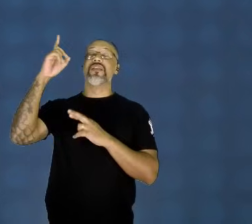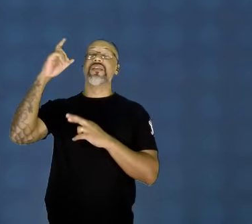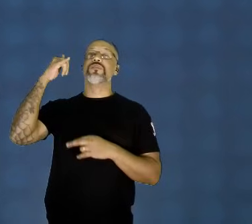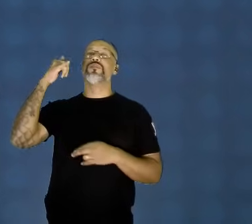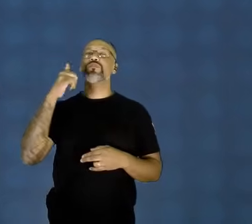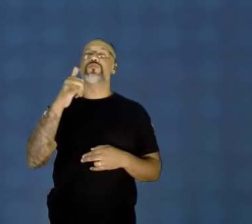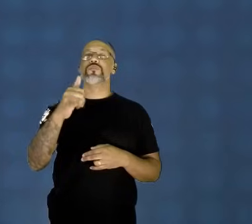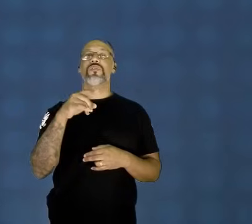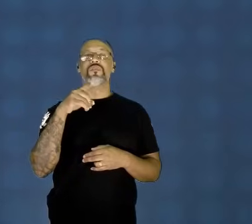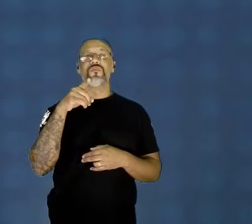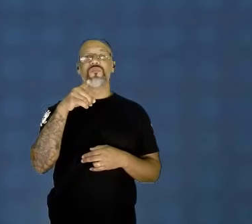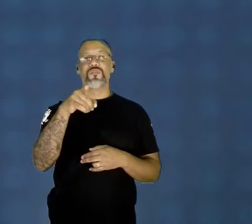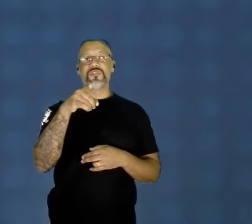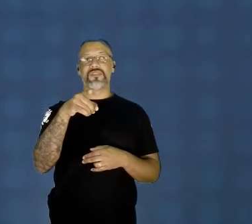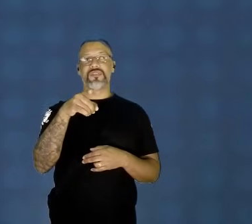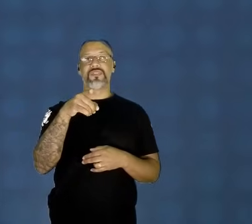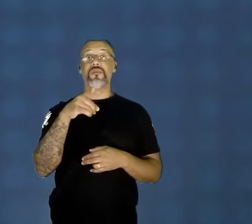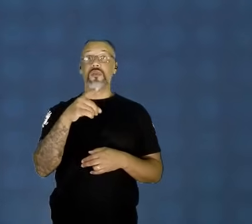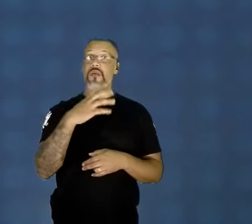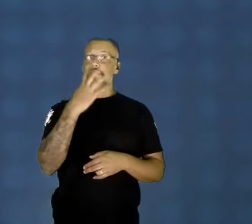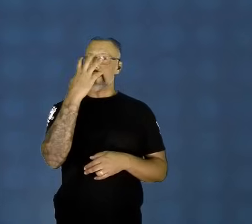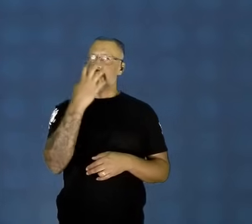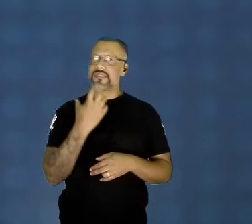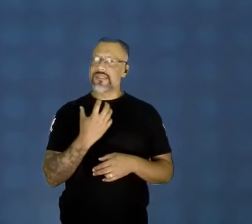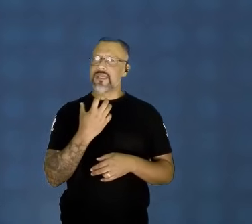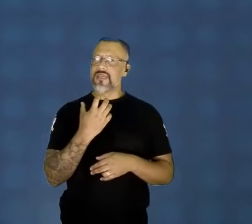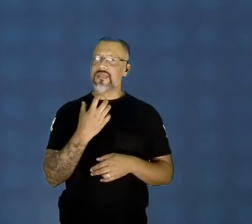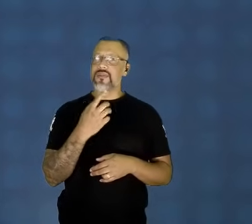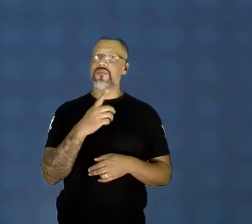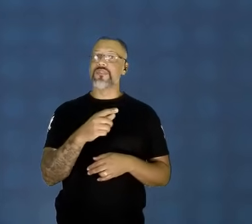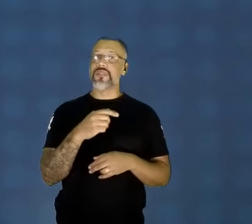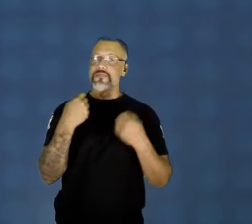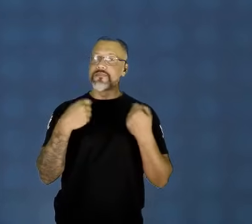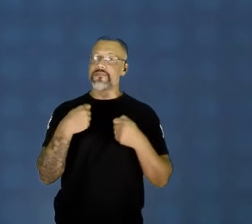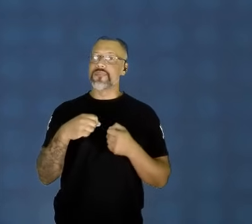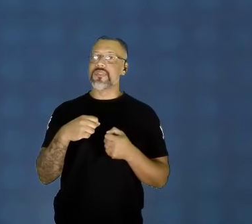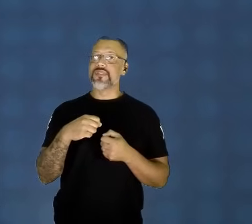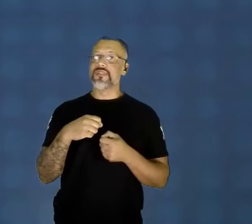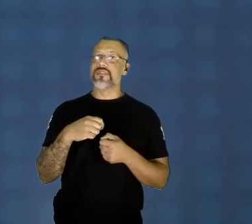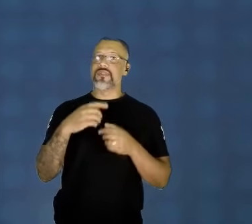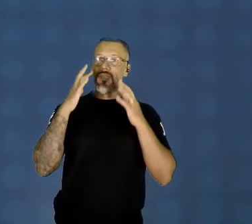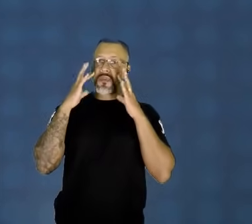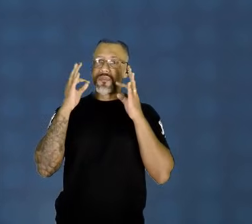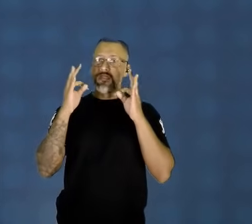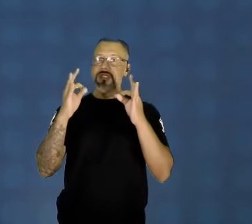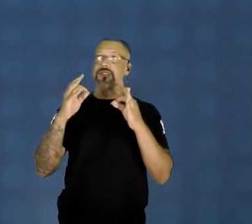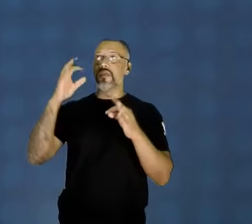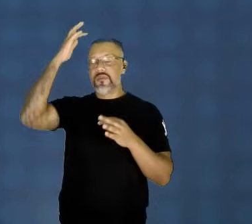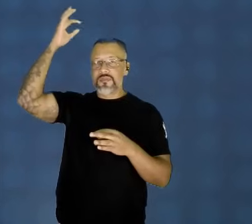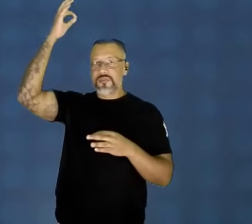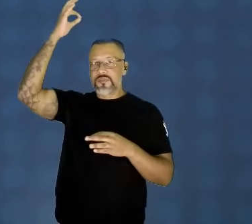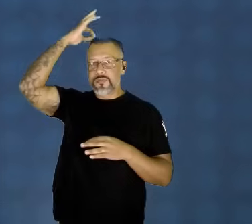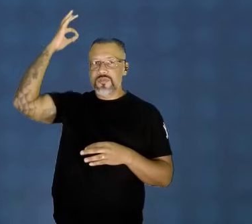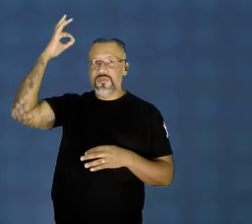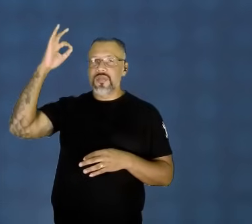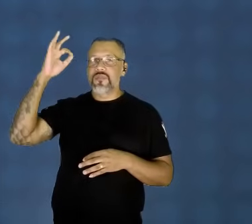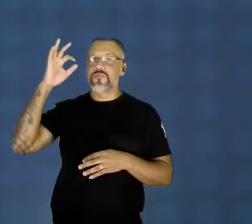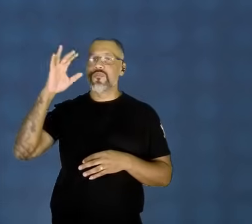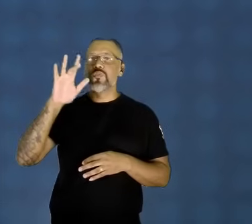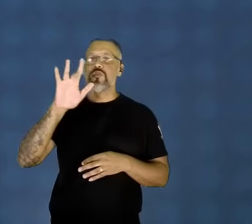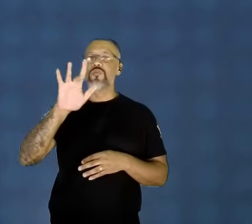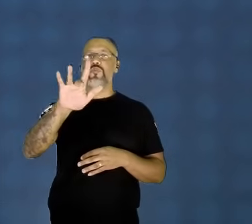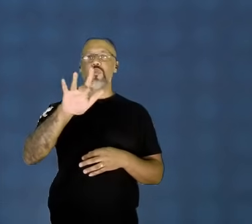você esteja. Leve a sério esse período e que a unção do Espírito Santo alcance o seu coração,